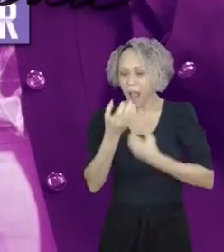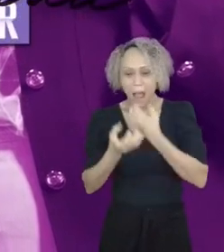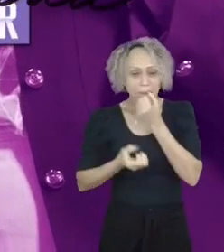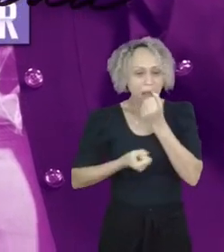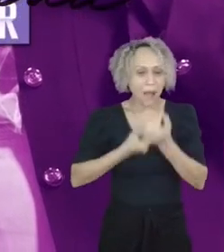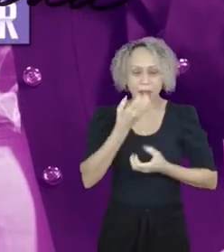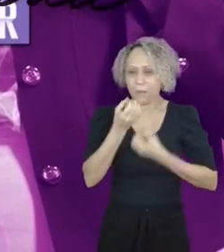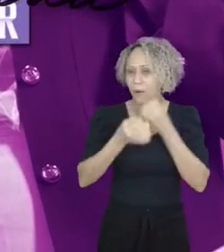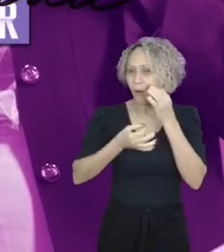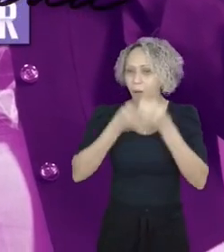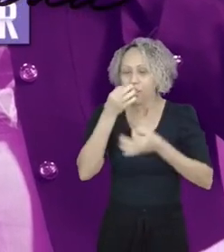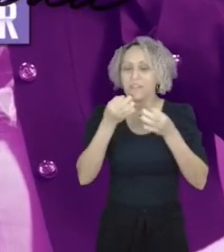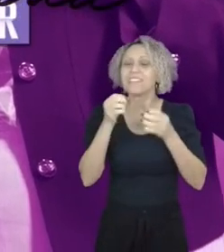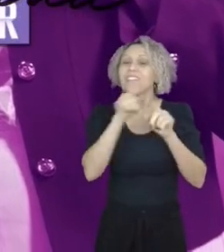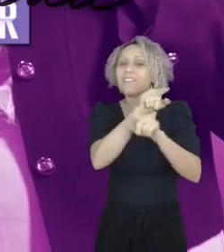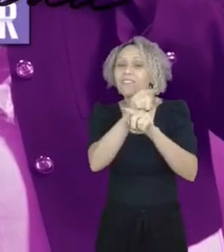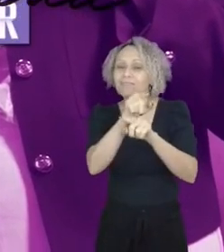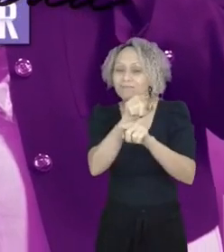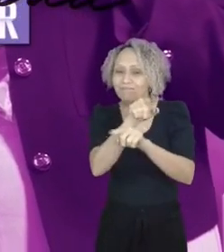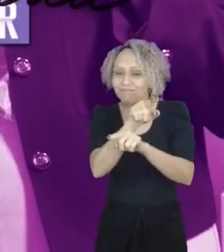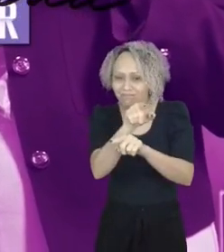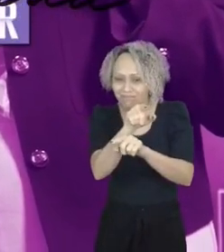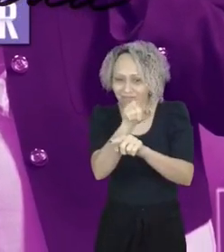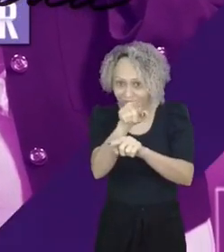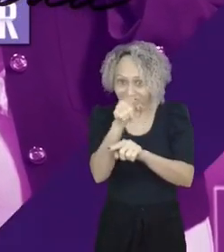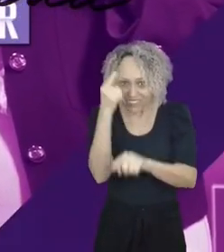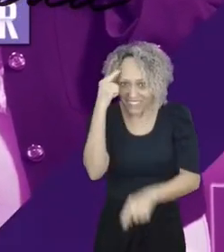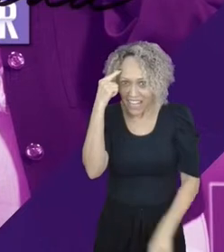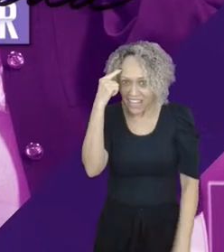ouvida, tenho sonhos pra viver.